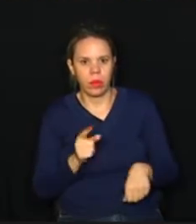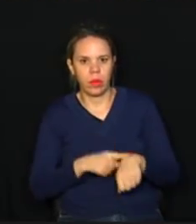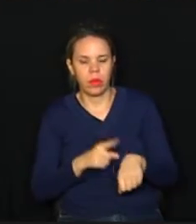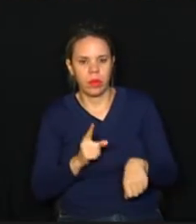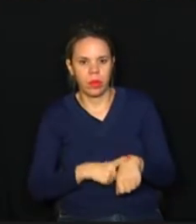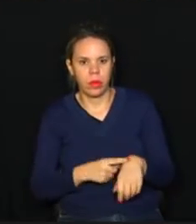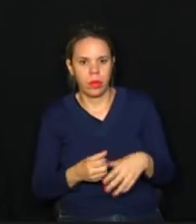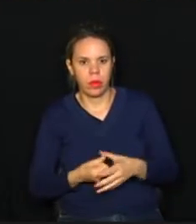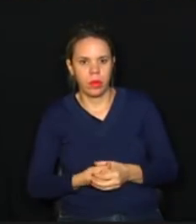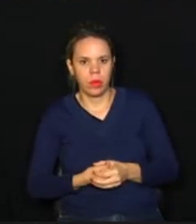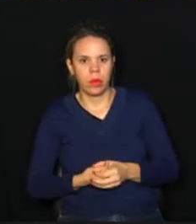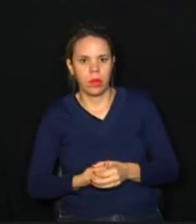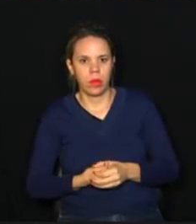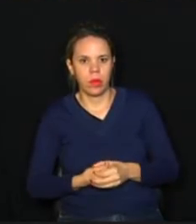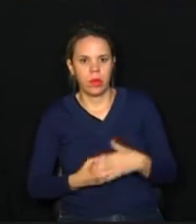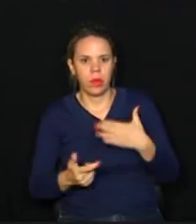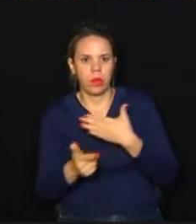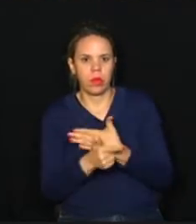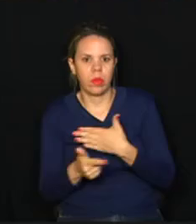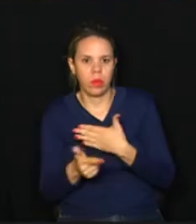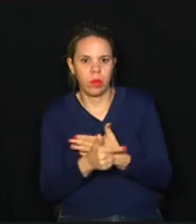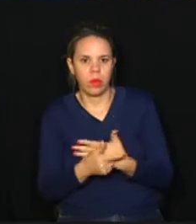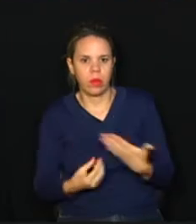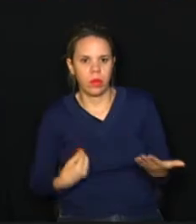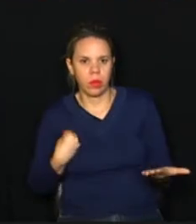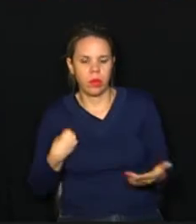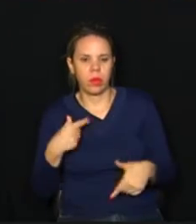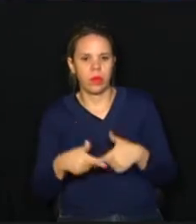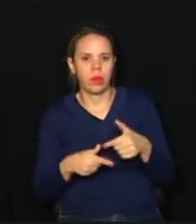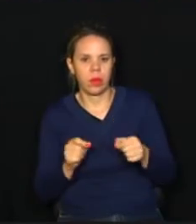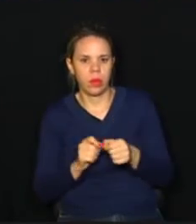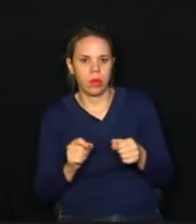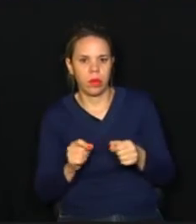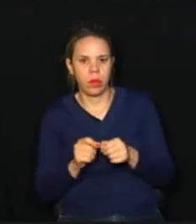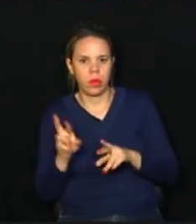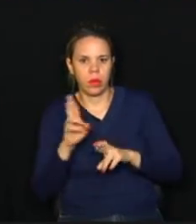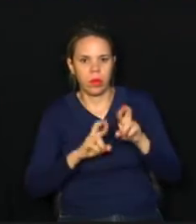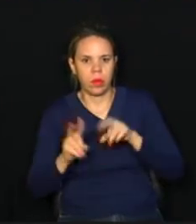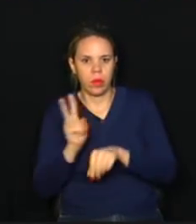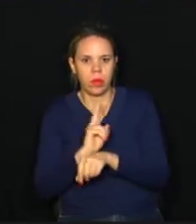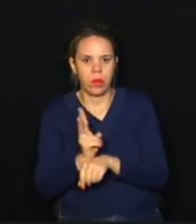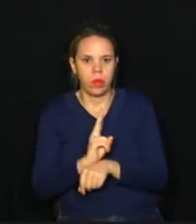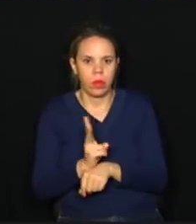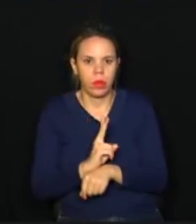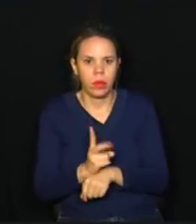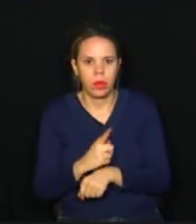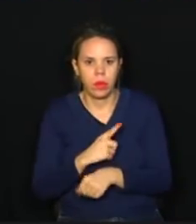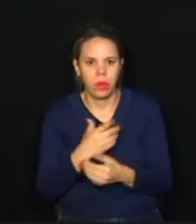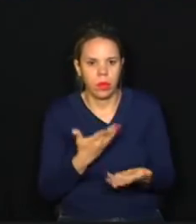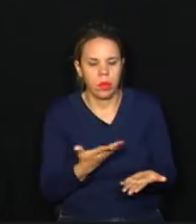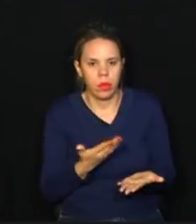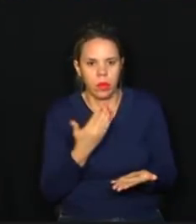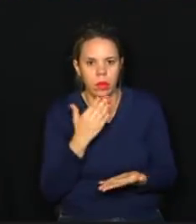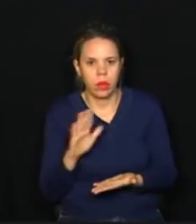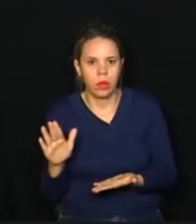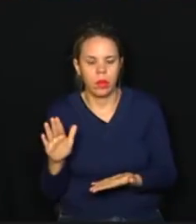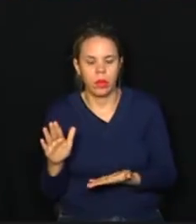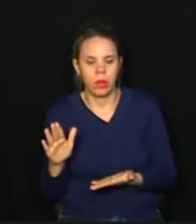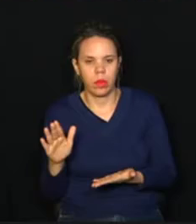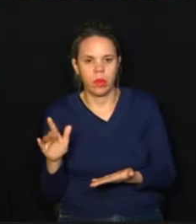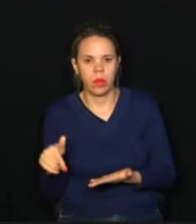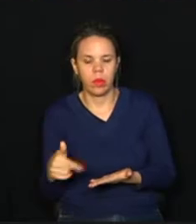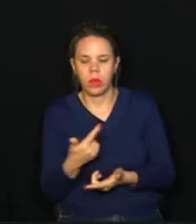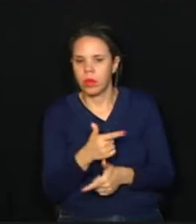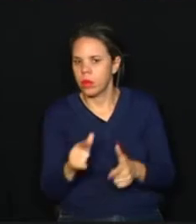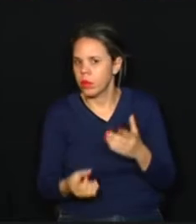momento, o papel que nós estamos exercendo é de vigilância. Há uma promessa de que isso